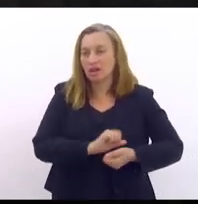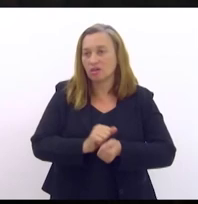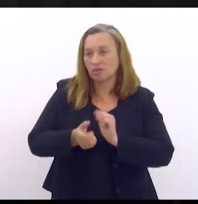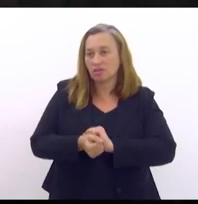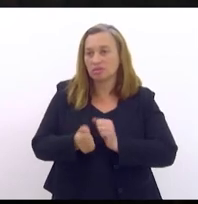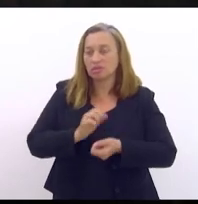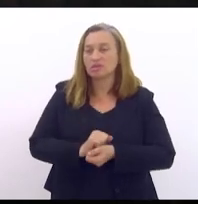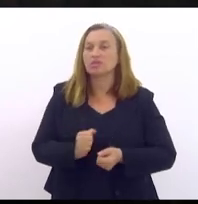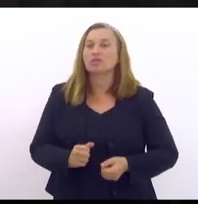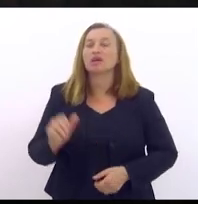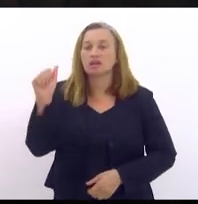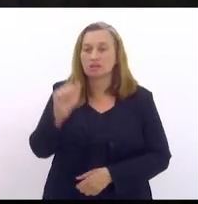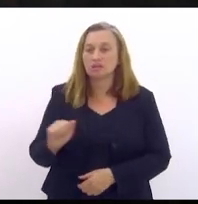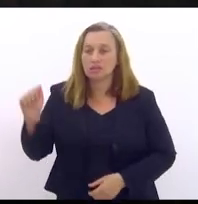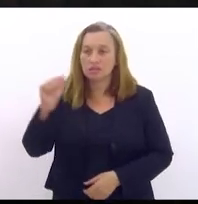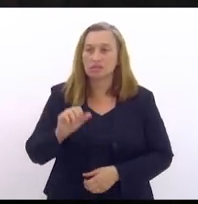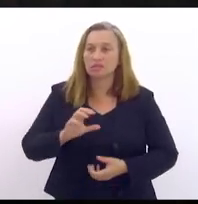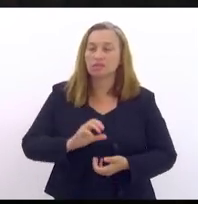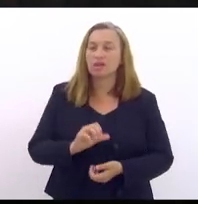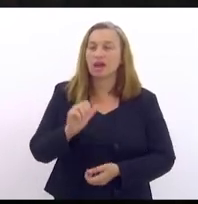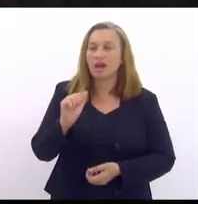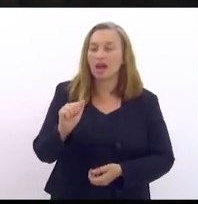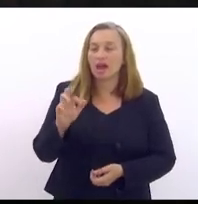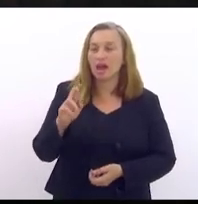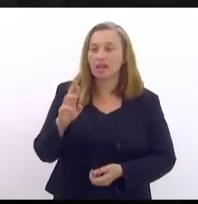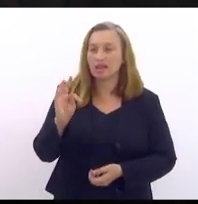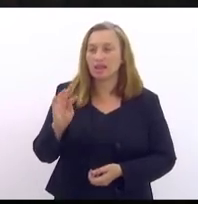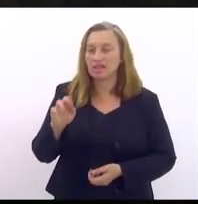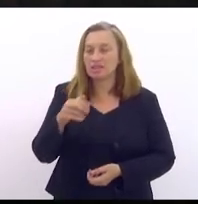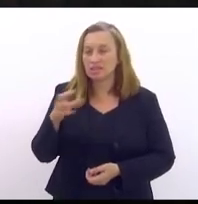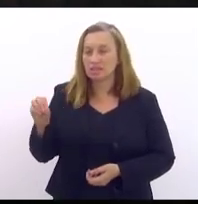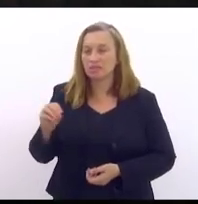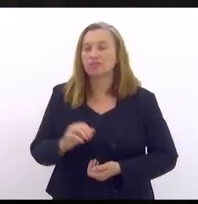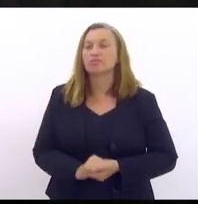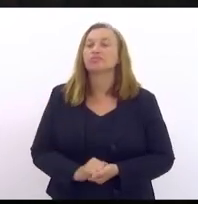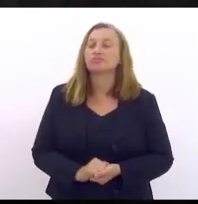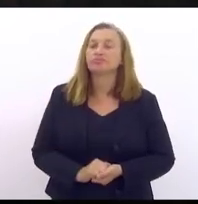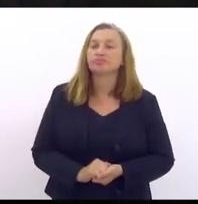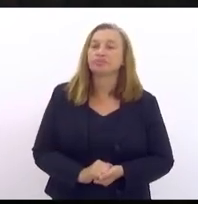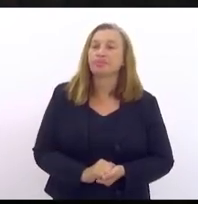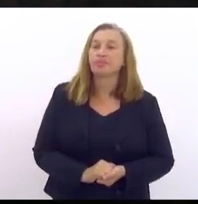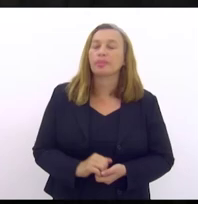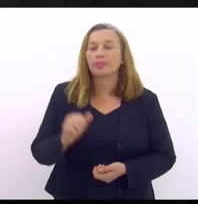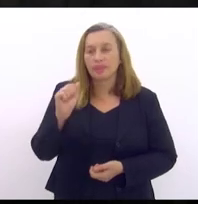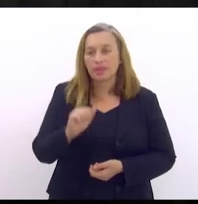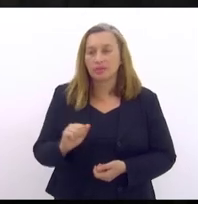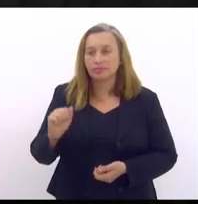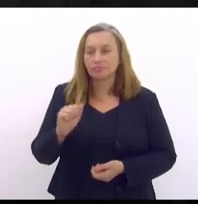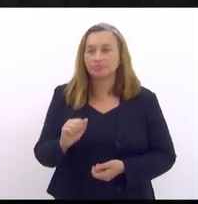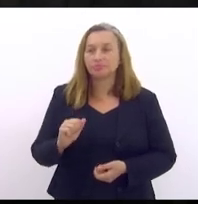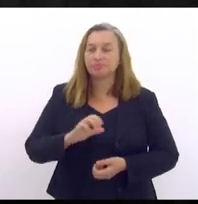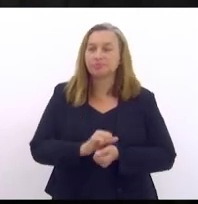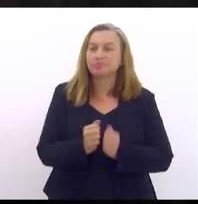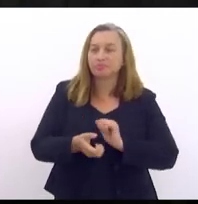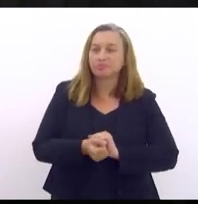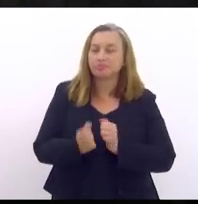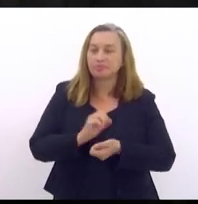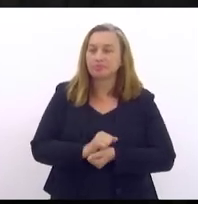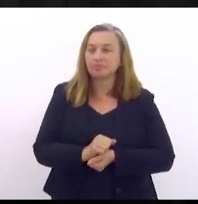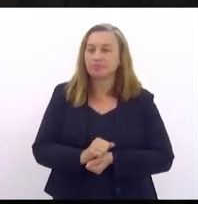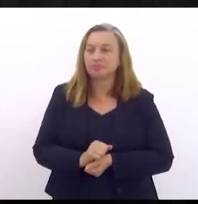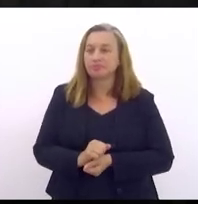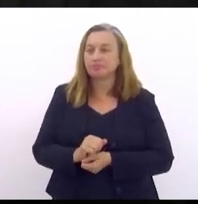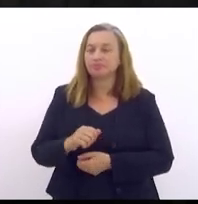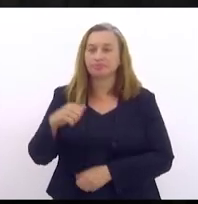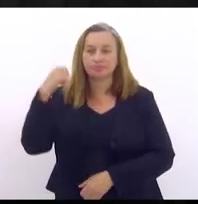Associação Cordeirense de Artesãos, a ASDC, a Associação de Artesãos Artistas de Duque de Caxias,